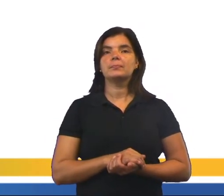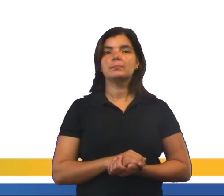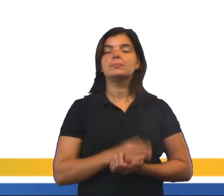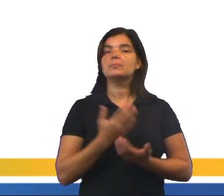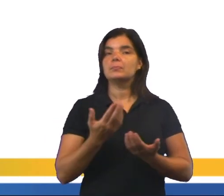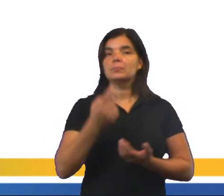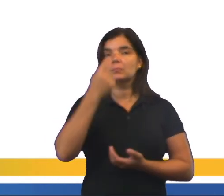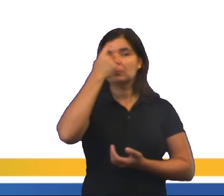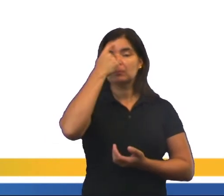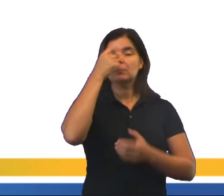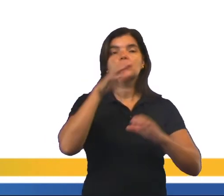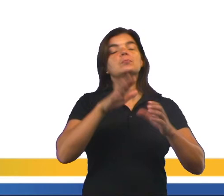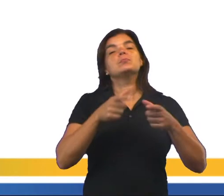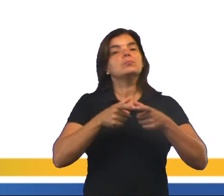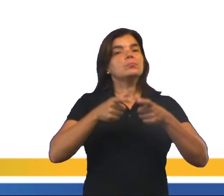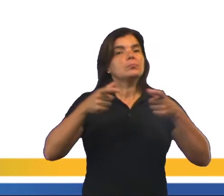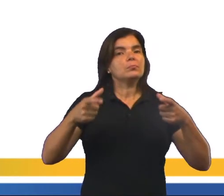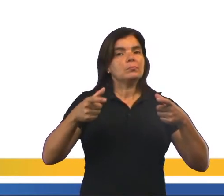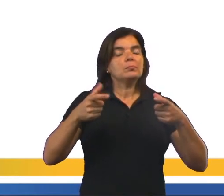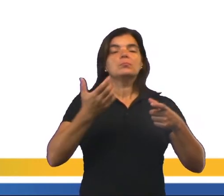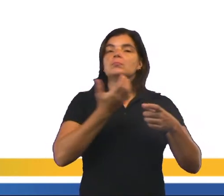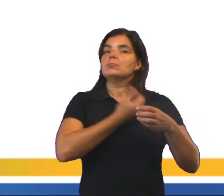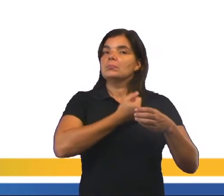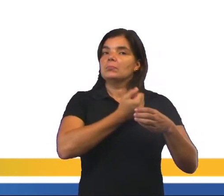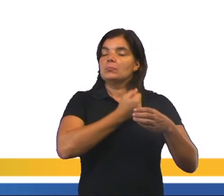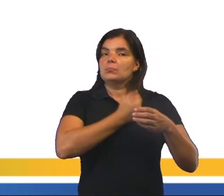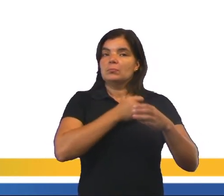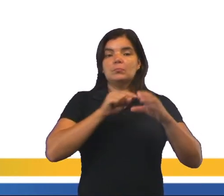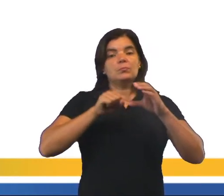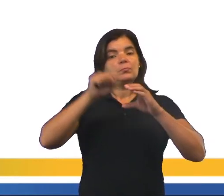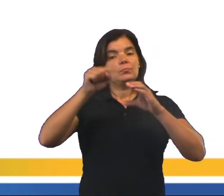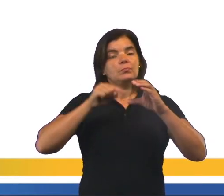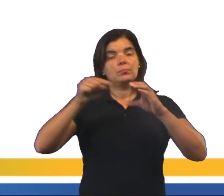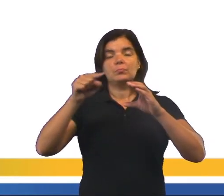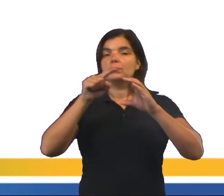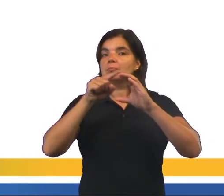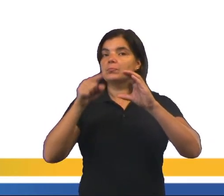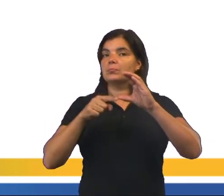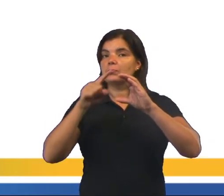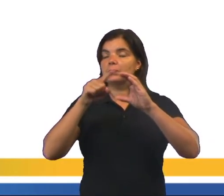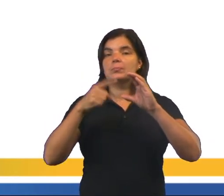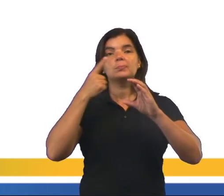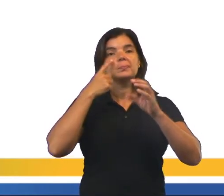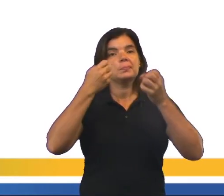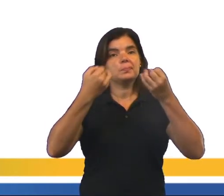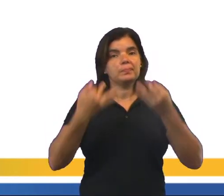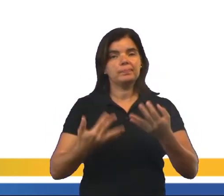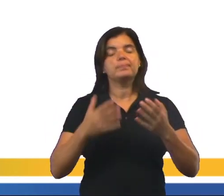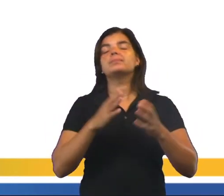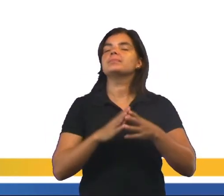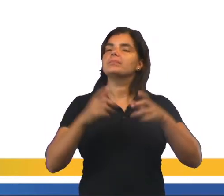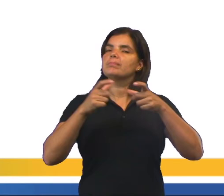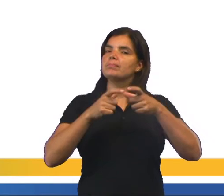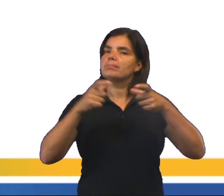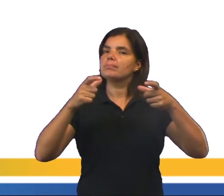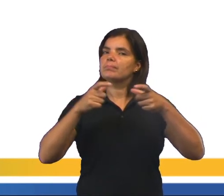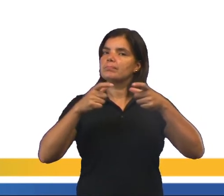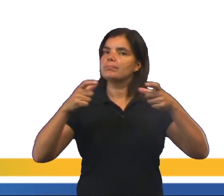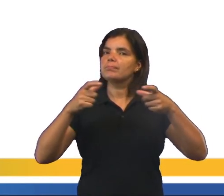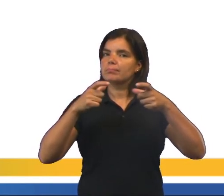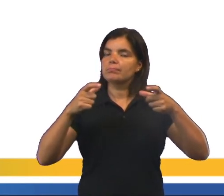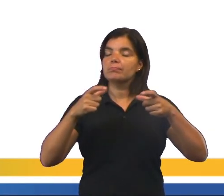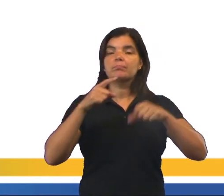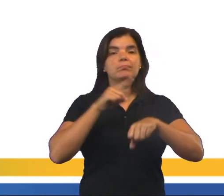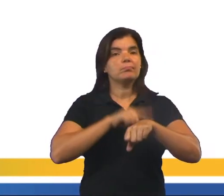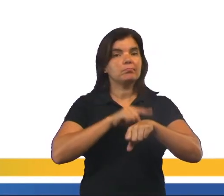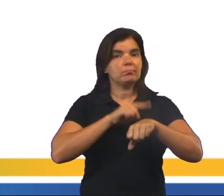Então, agora imagine se aumentarmos o número de lados do polígono regular. Como eu falei anteriormente, a gente vai aumentando até